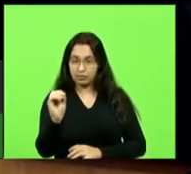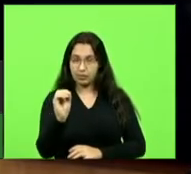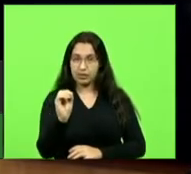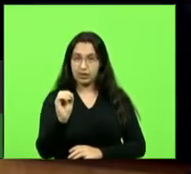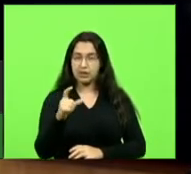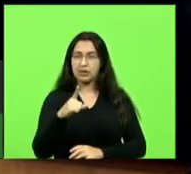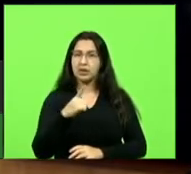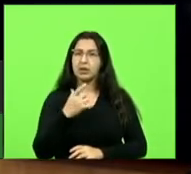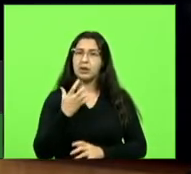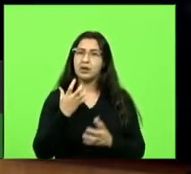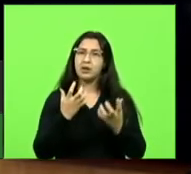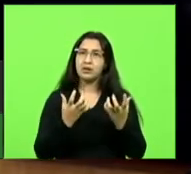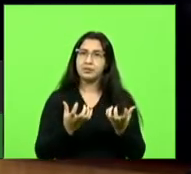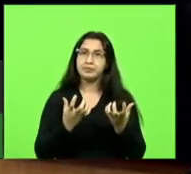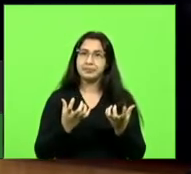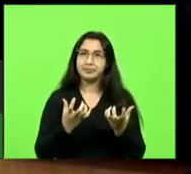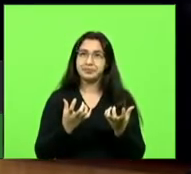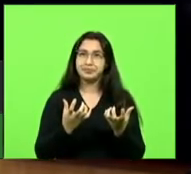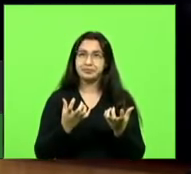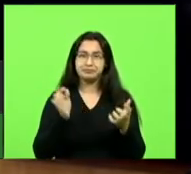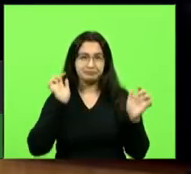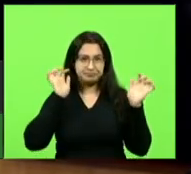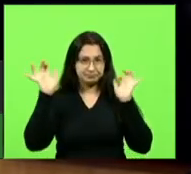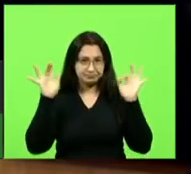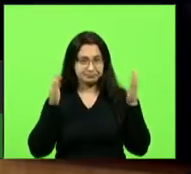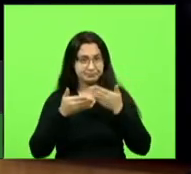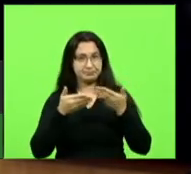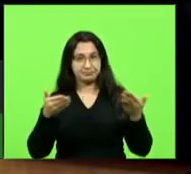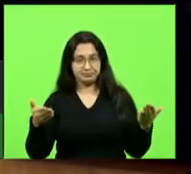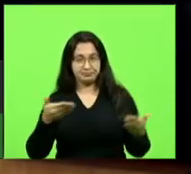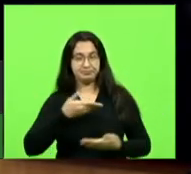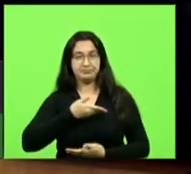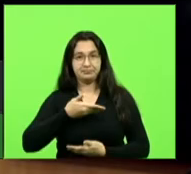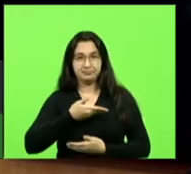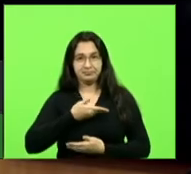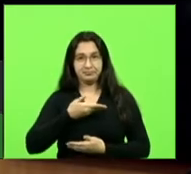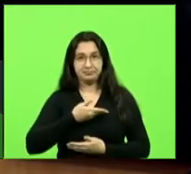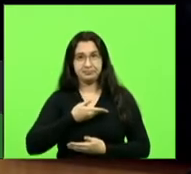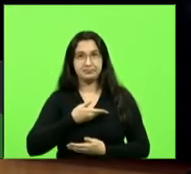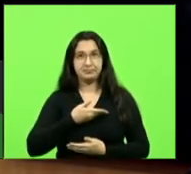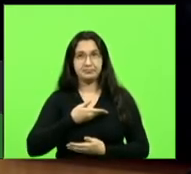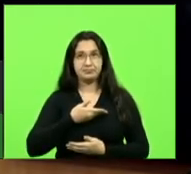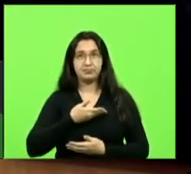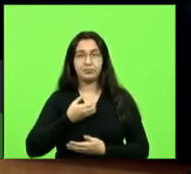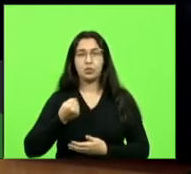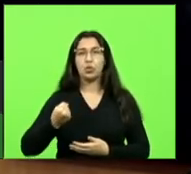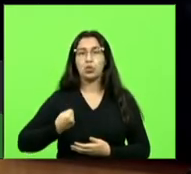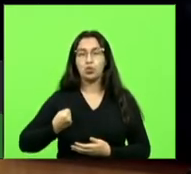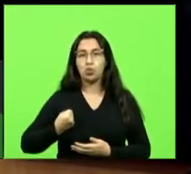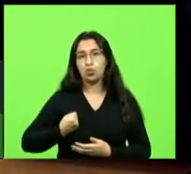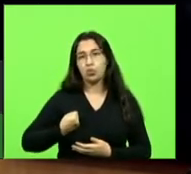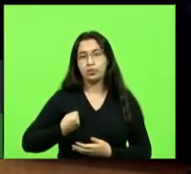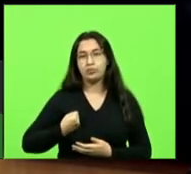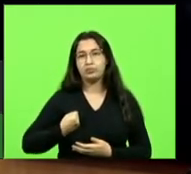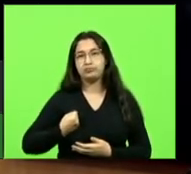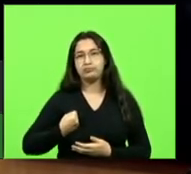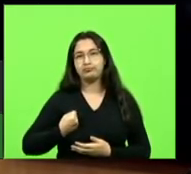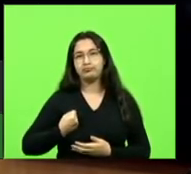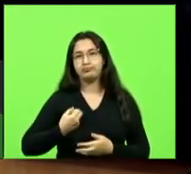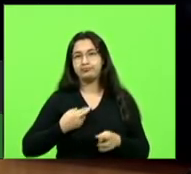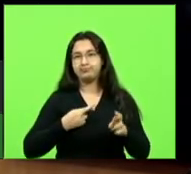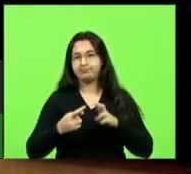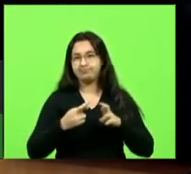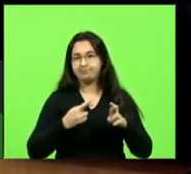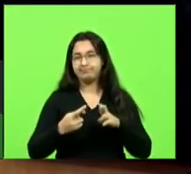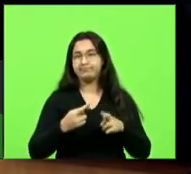eu quero fazer uma reflexão aqui com os colegas deputados, que os números em relação à renda em Santa Catarina